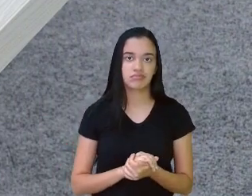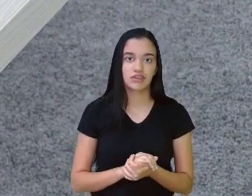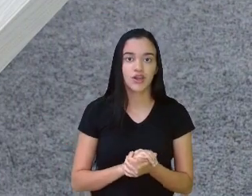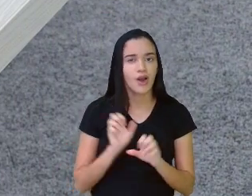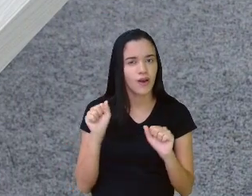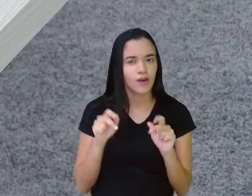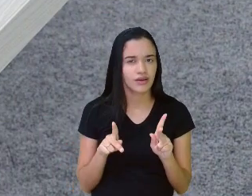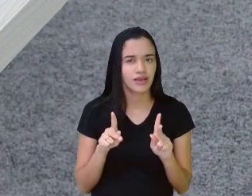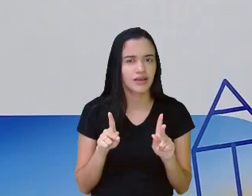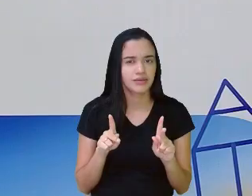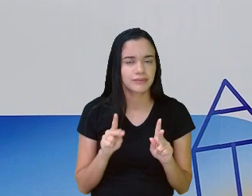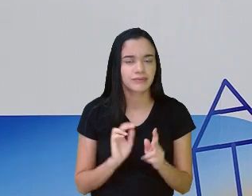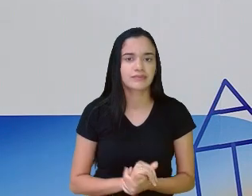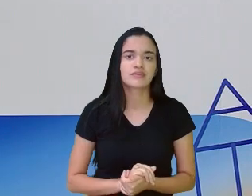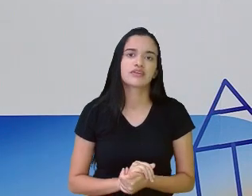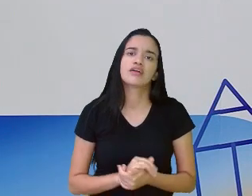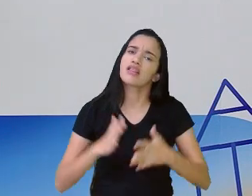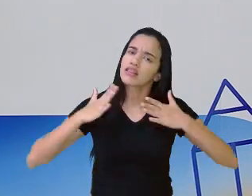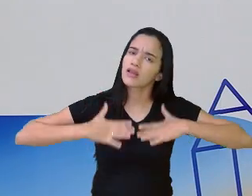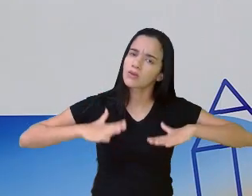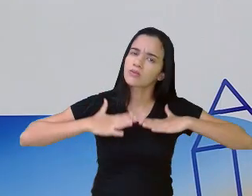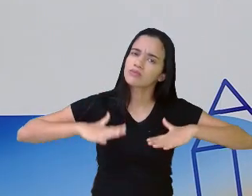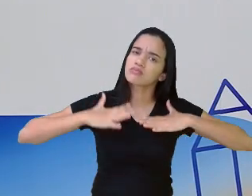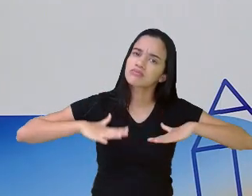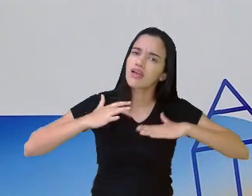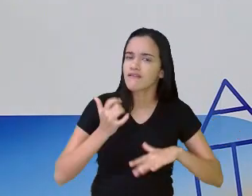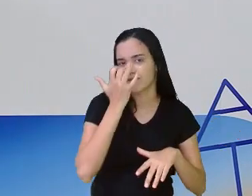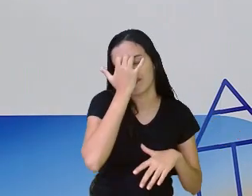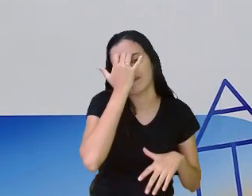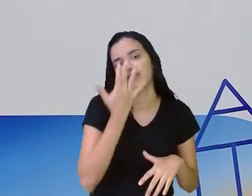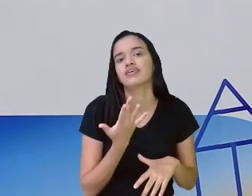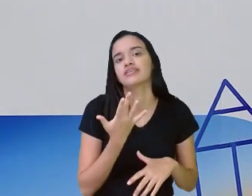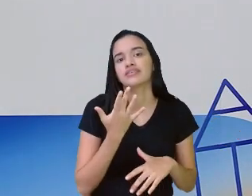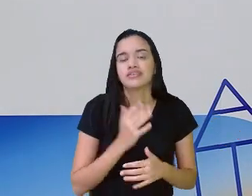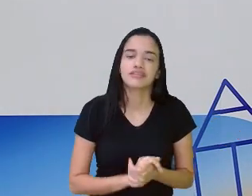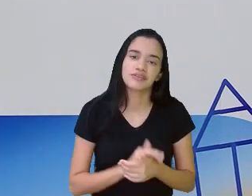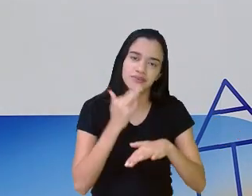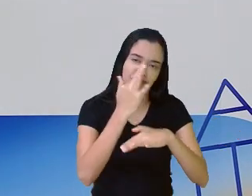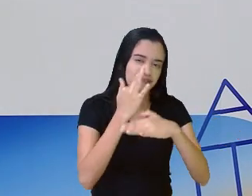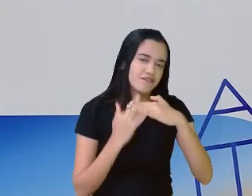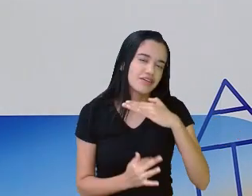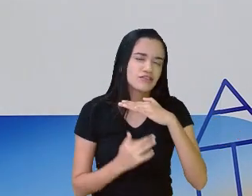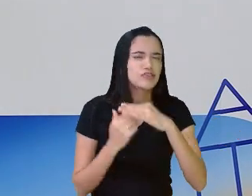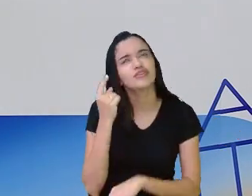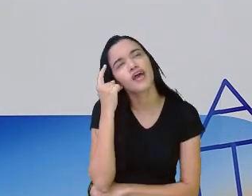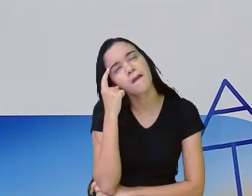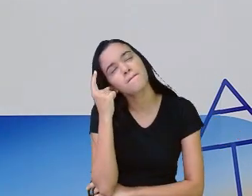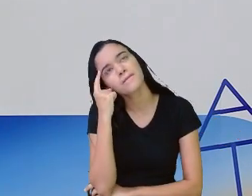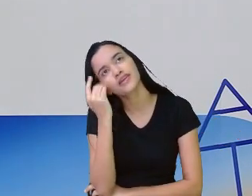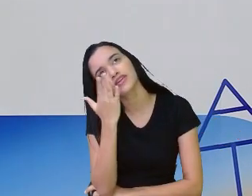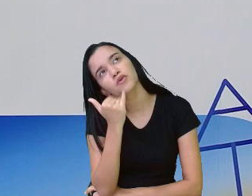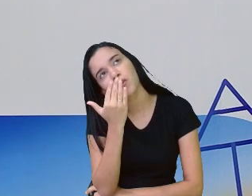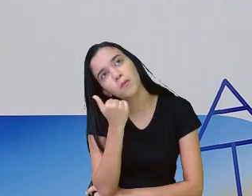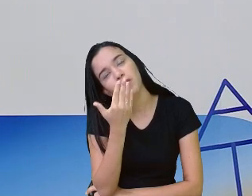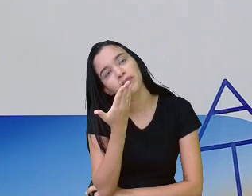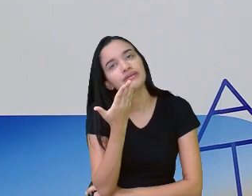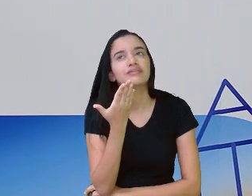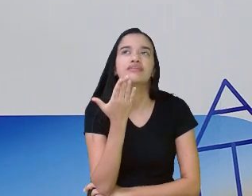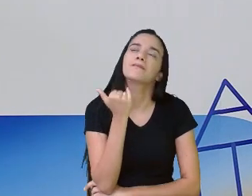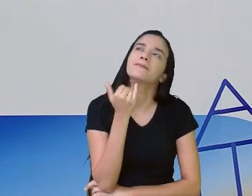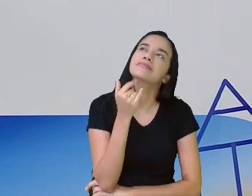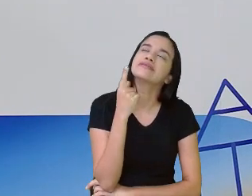Joia? Beleza? Tranquilo? Fácil demais, né? Esse negócio de fração. Você pensa em comida. Pensa em comida.